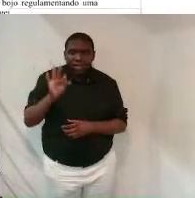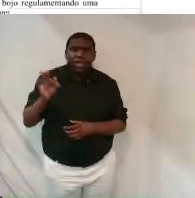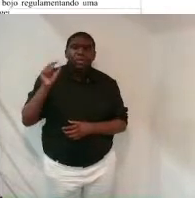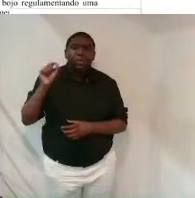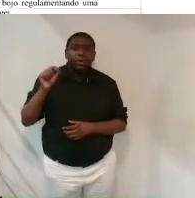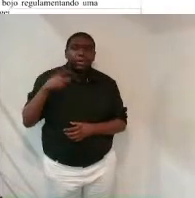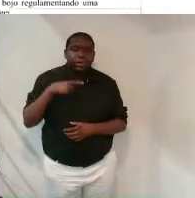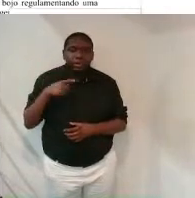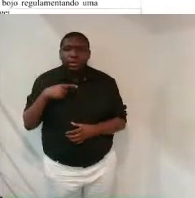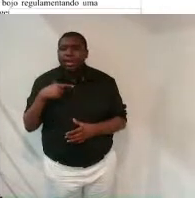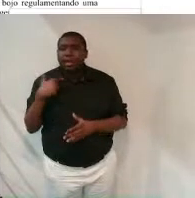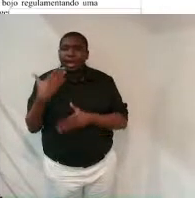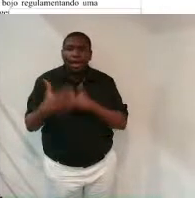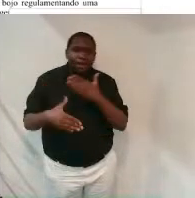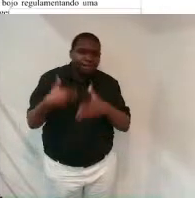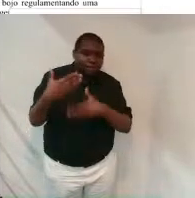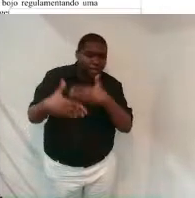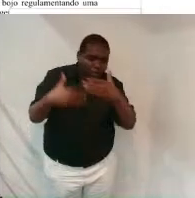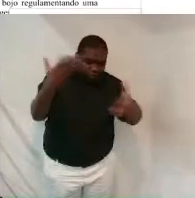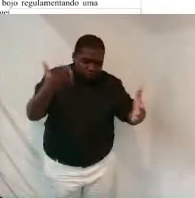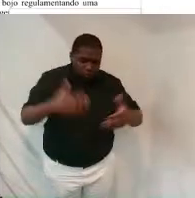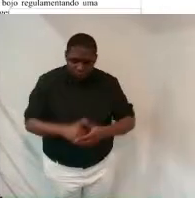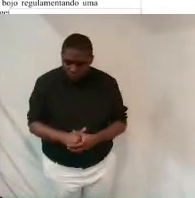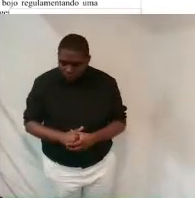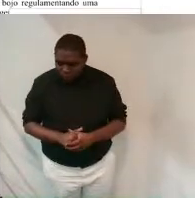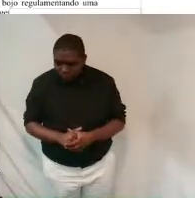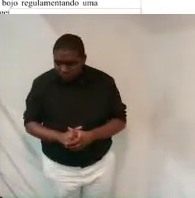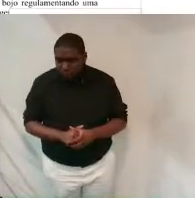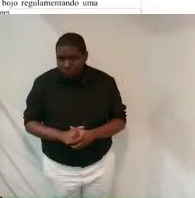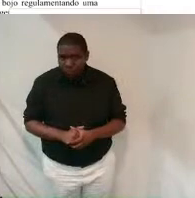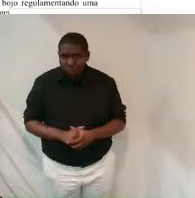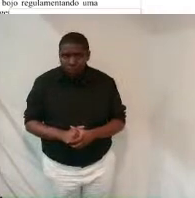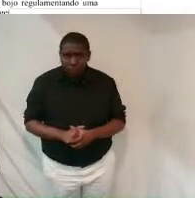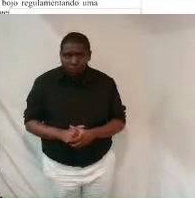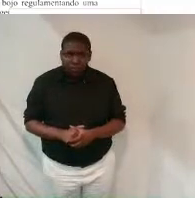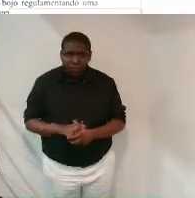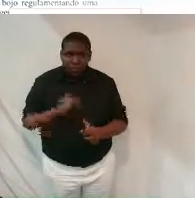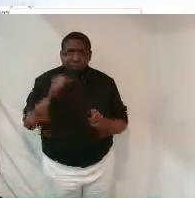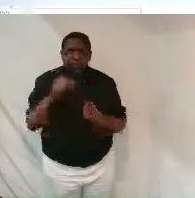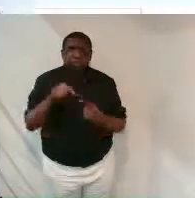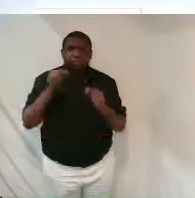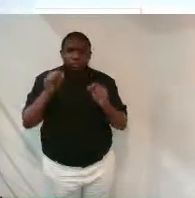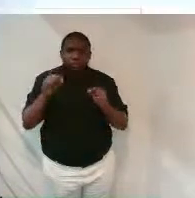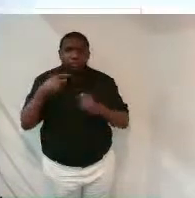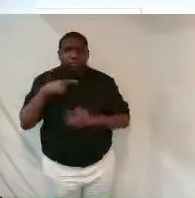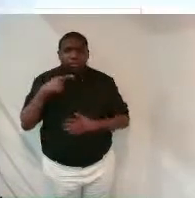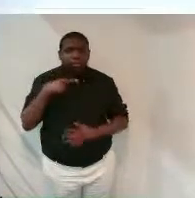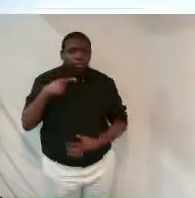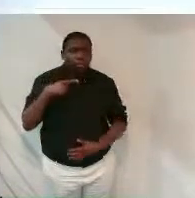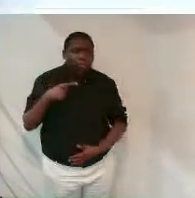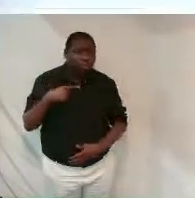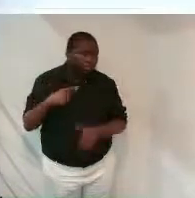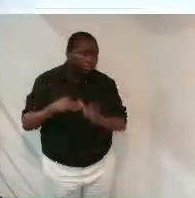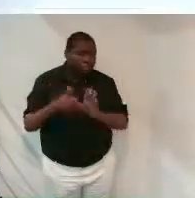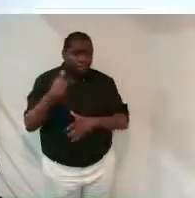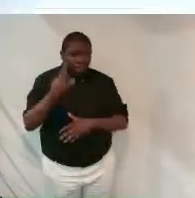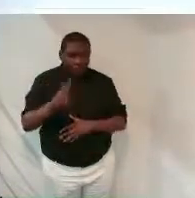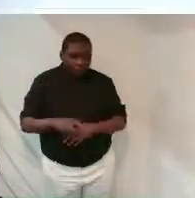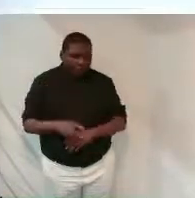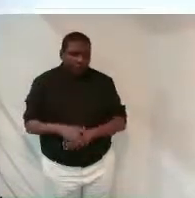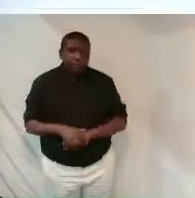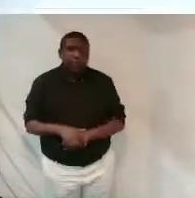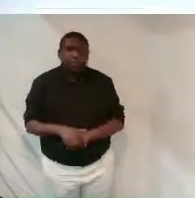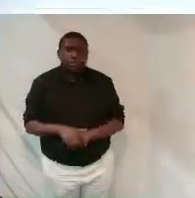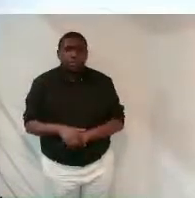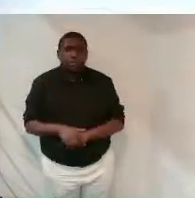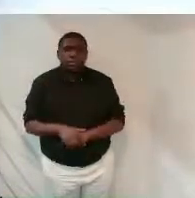um certo avanço, um relativo avanço, em buscar trazer uma regulamentação pela primeira vez, né? Cria